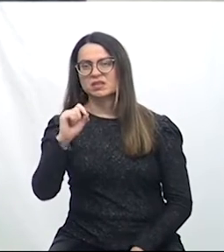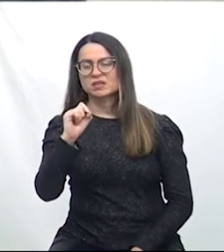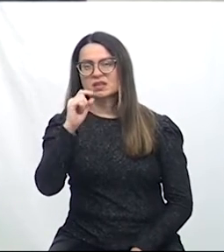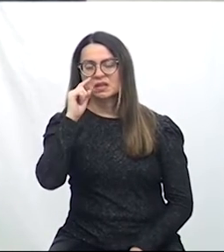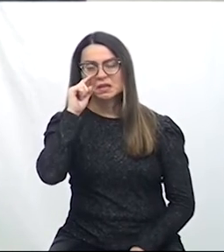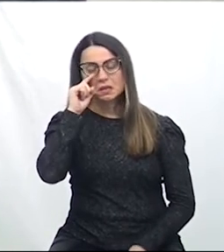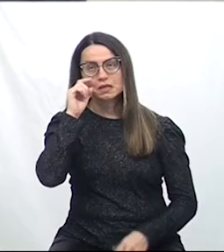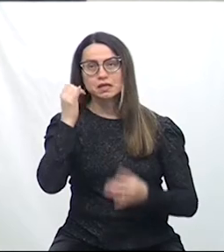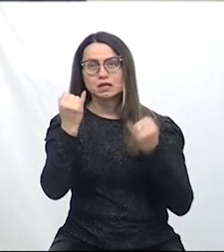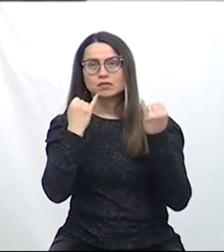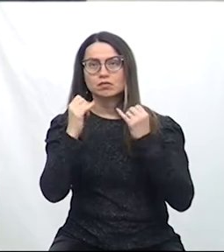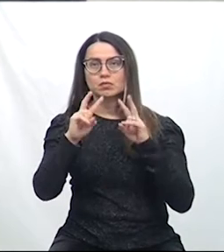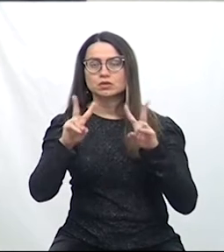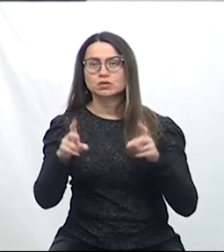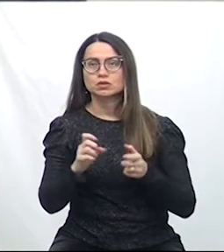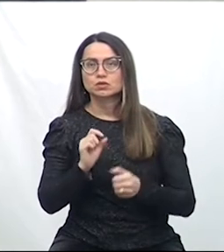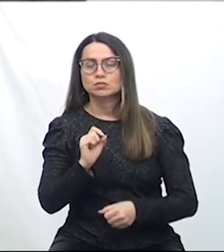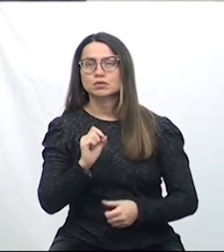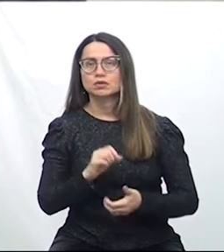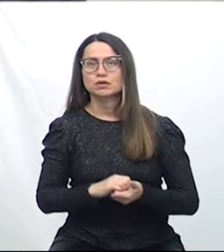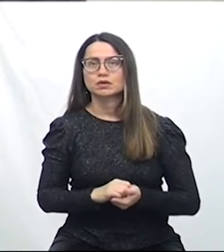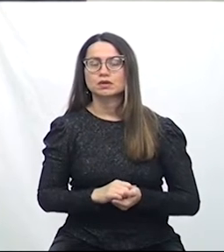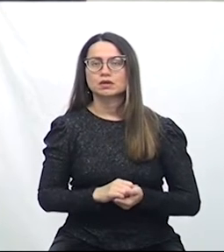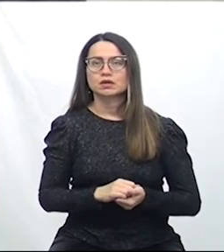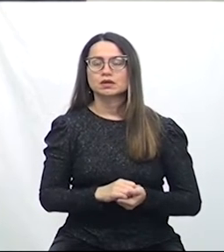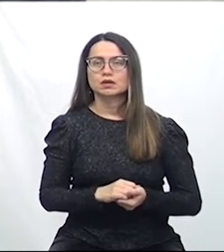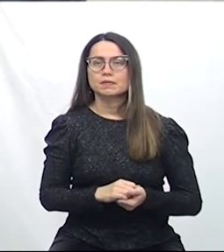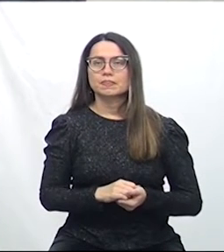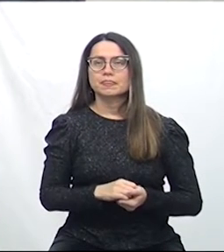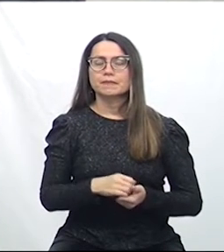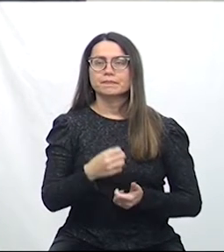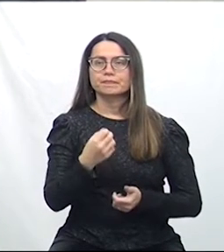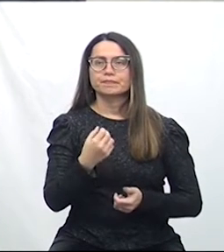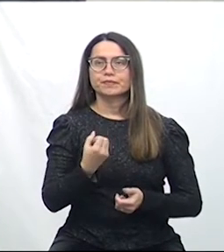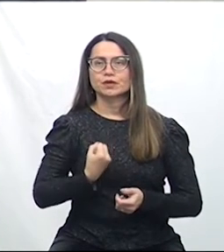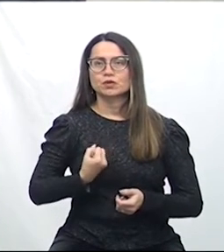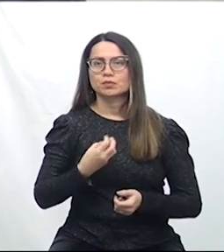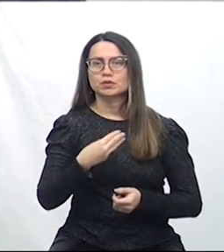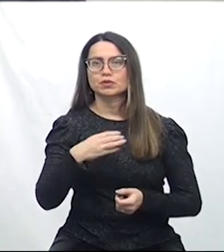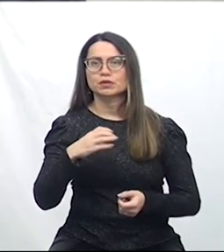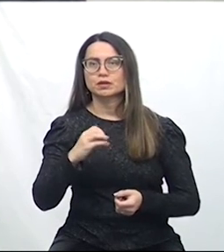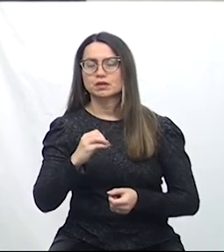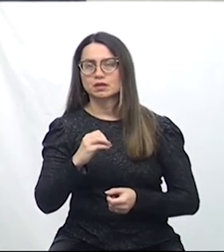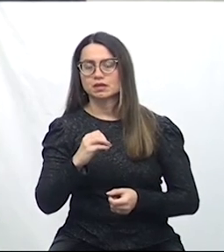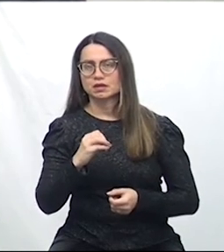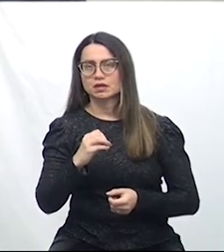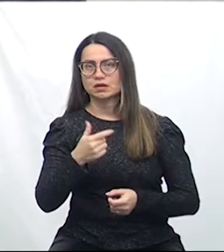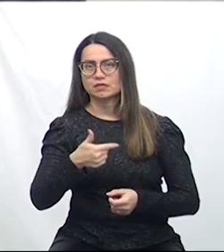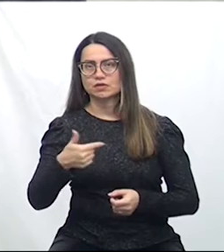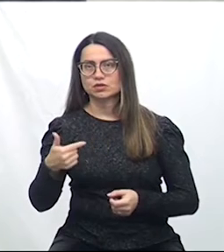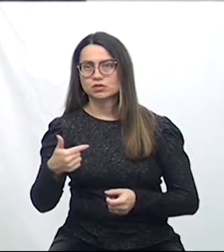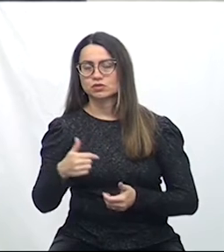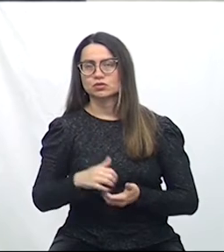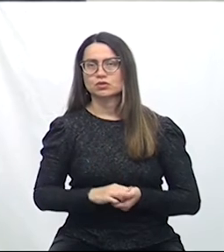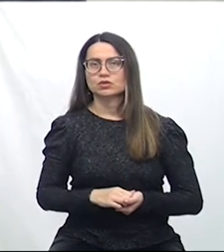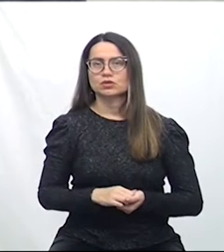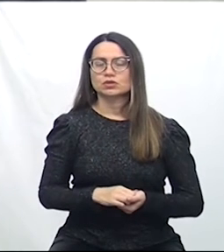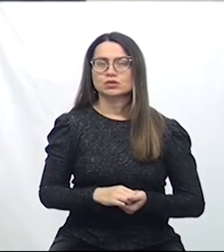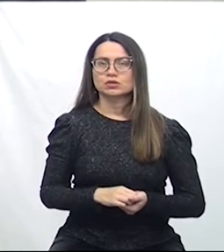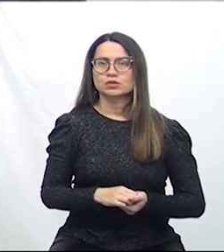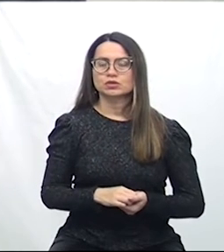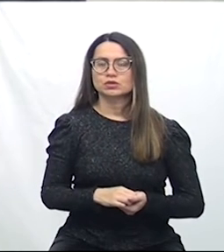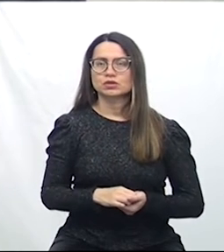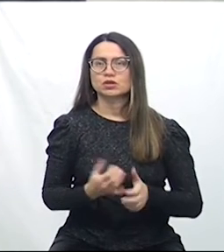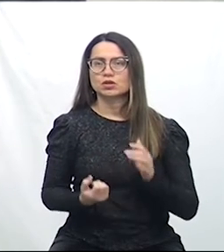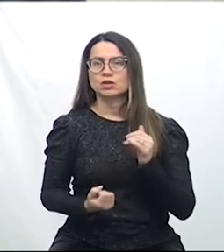acerca da solicitação oriunda do requerimento 3022, que questionou a possibilidade de construção de um trevo alemão na rua